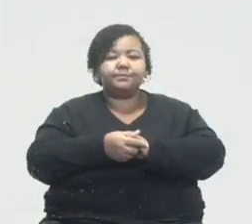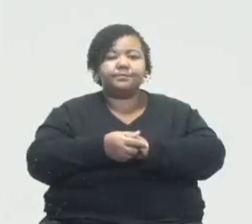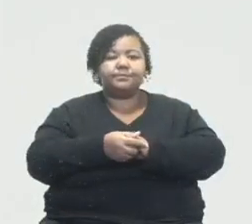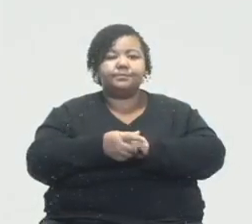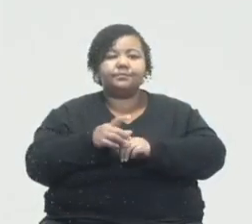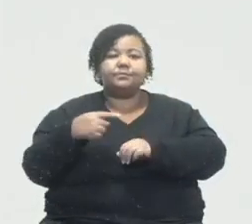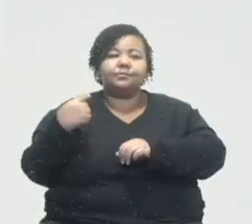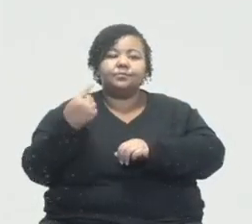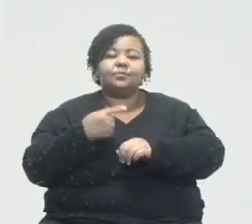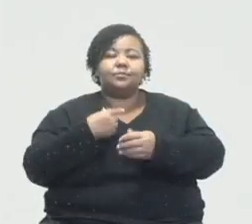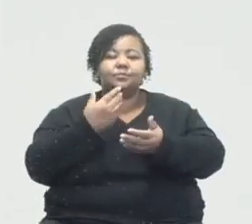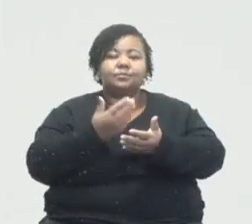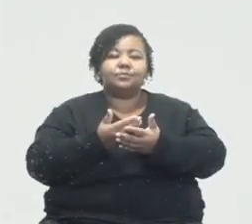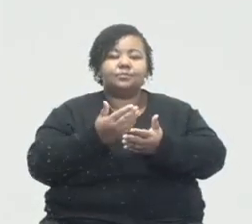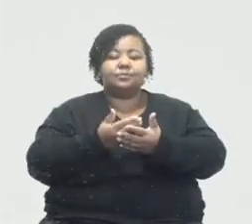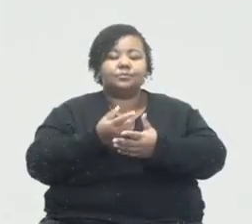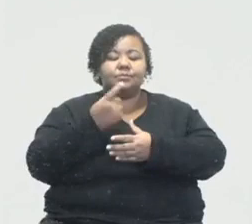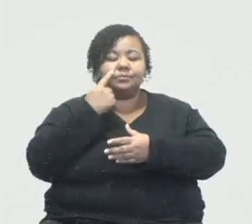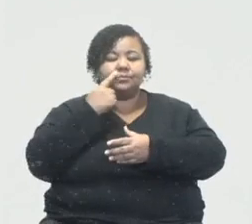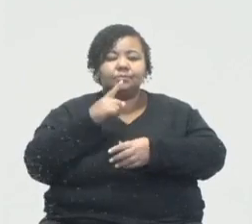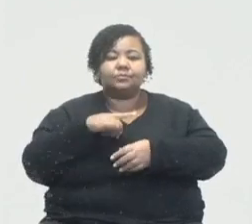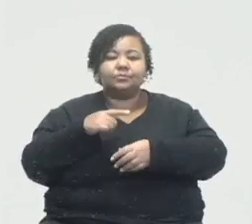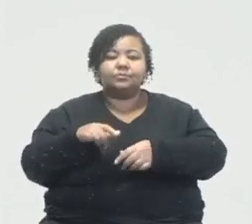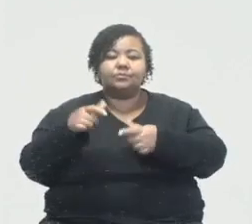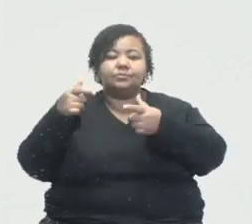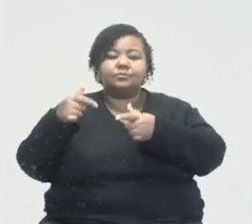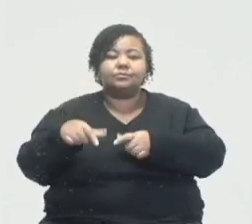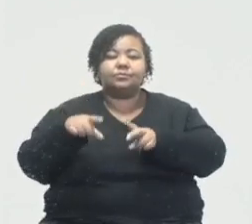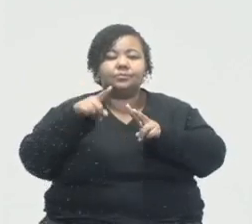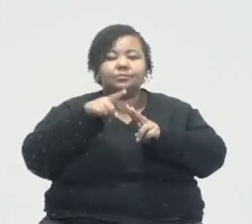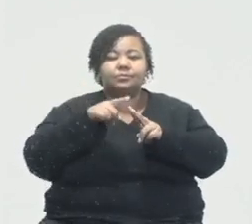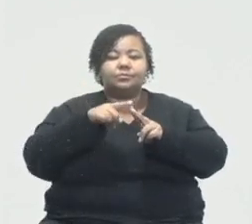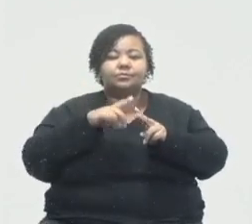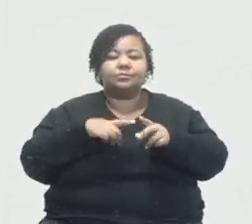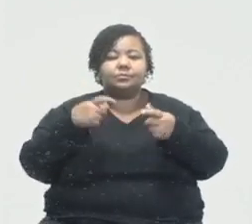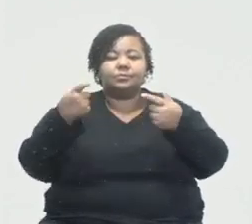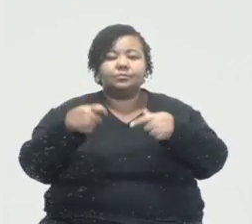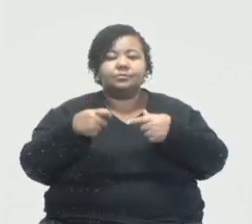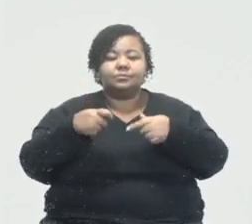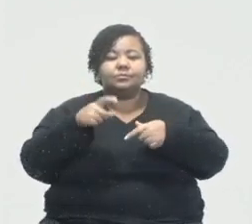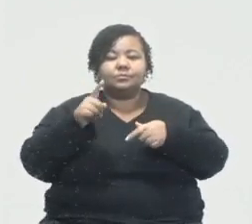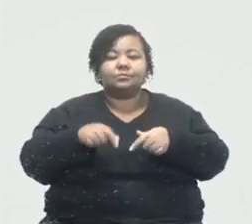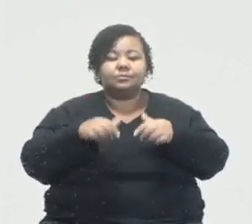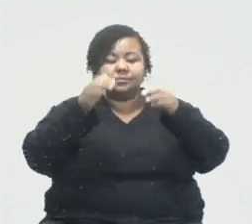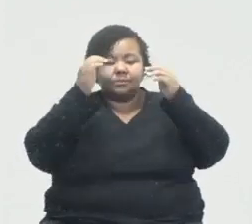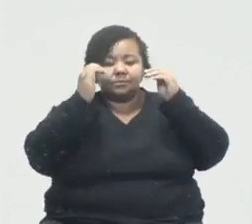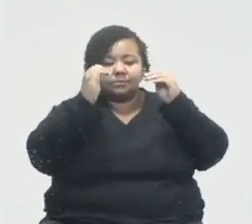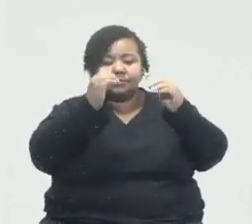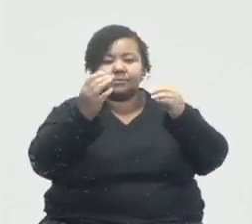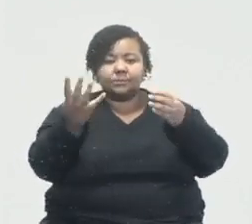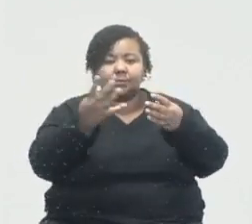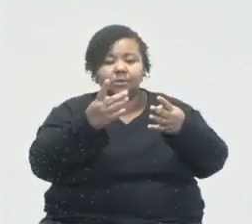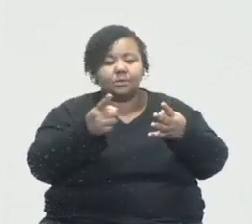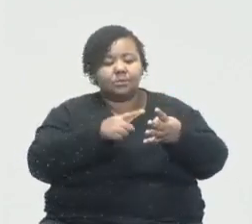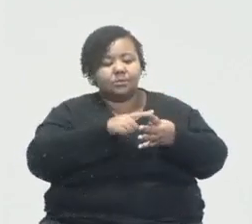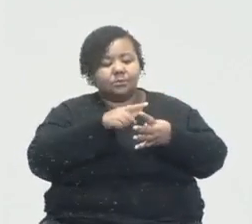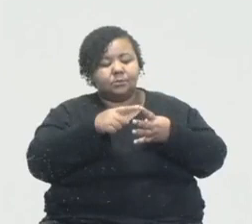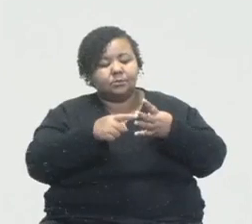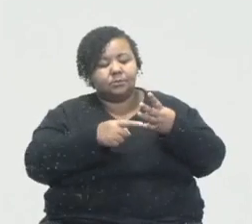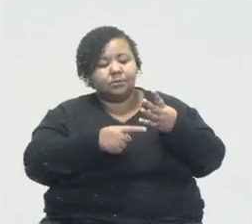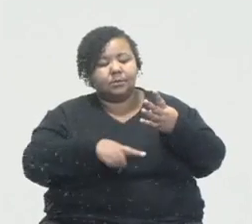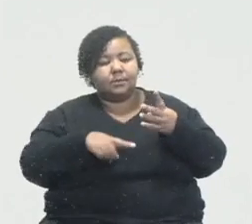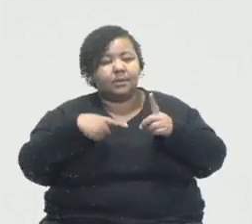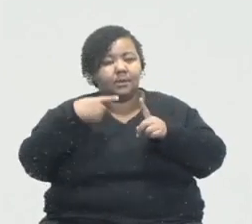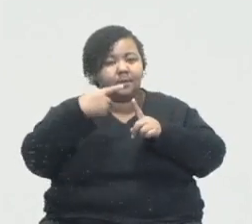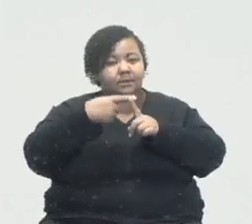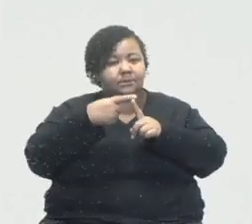Nossa aula, nós estudamos que para ter um espaço vetorial, é necessário que sejam satisfeitos 4 axiomas relacionados à adição